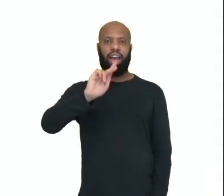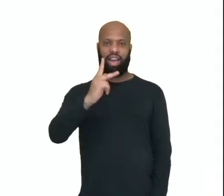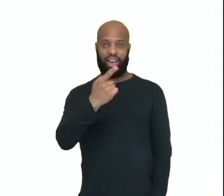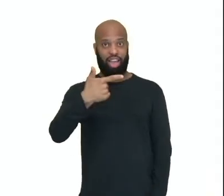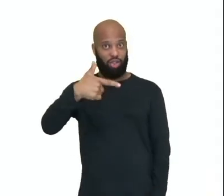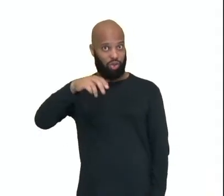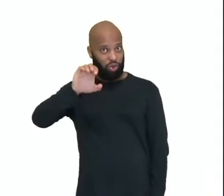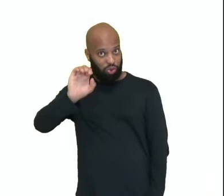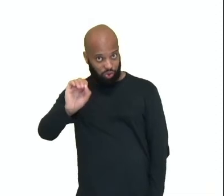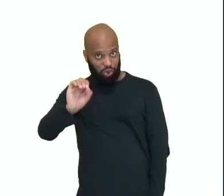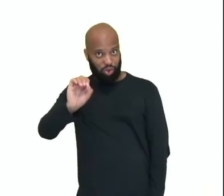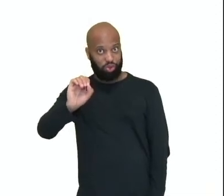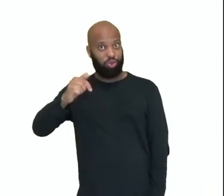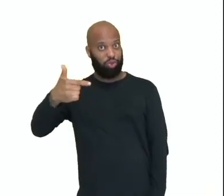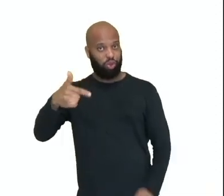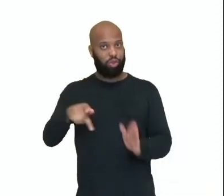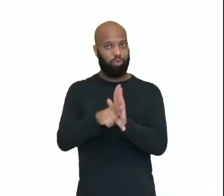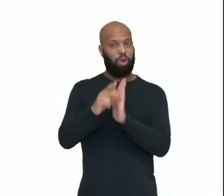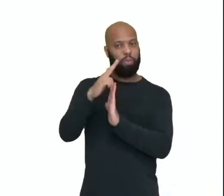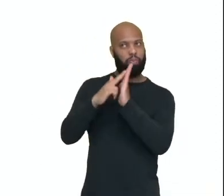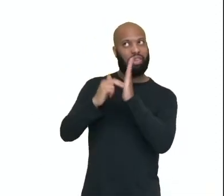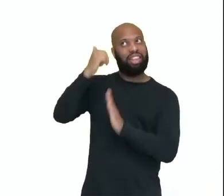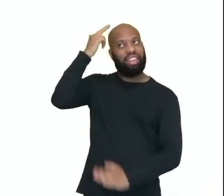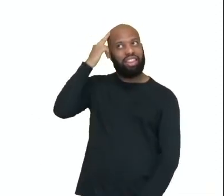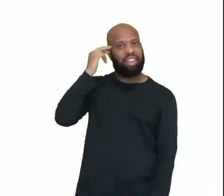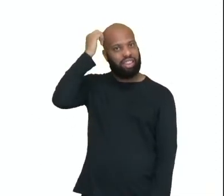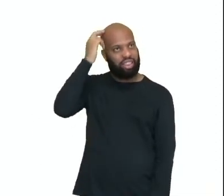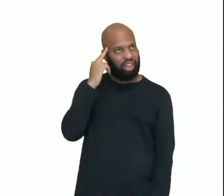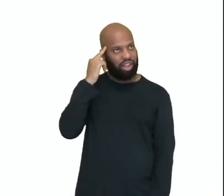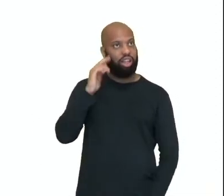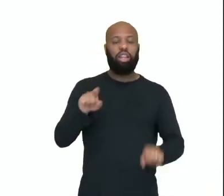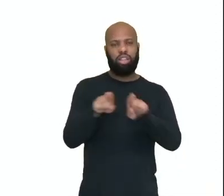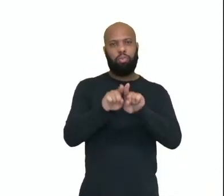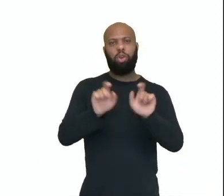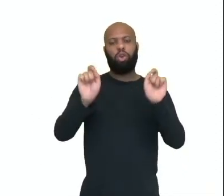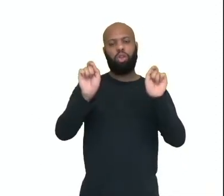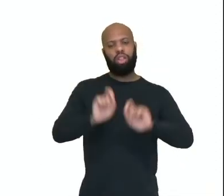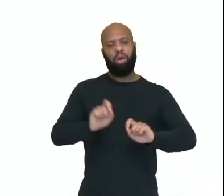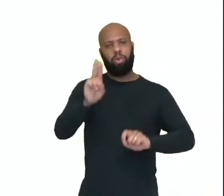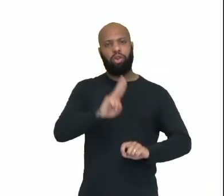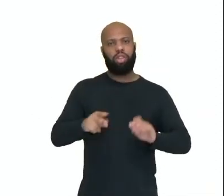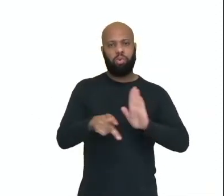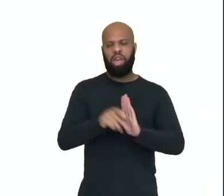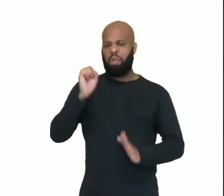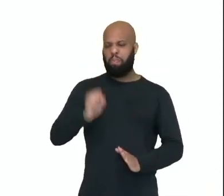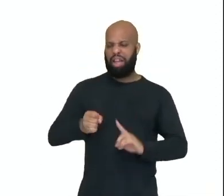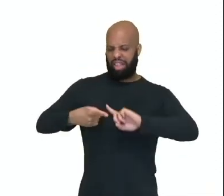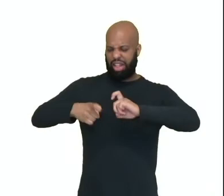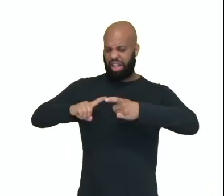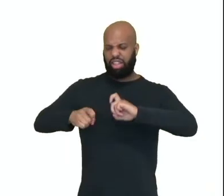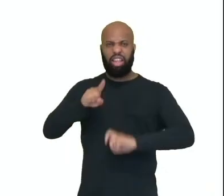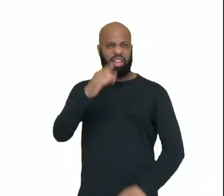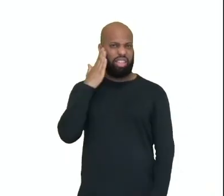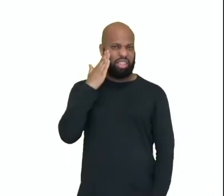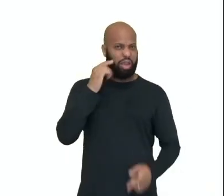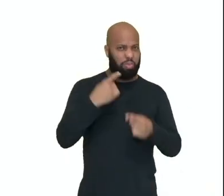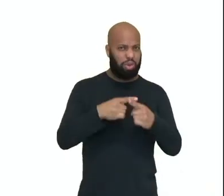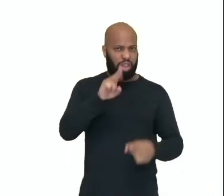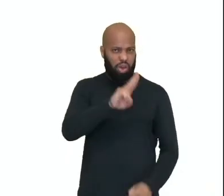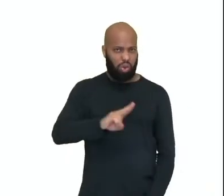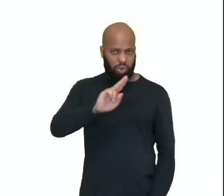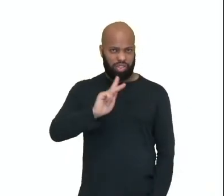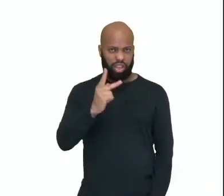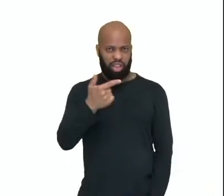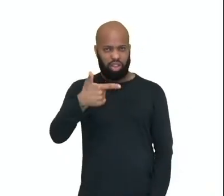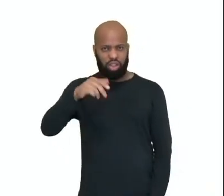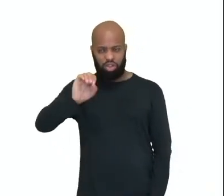oxigenada. Um dos usos mais comuns desse composto é como antisséptico. Você sabe por que o peróxido de hidrogênio é utilizado como